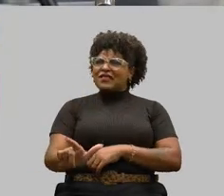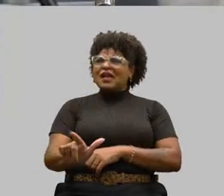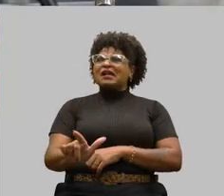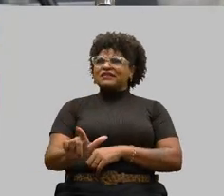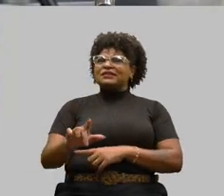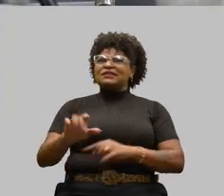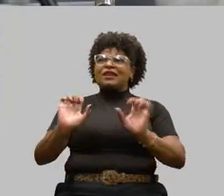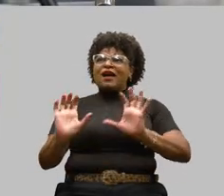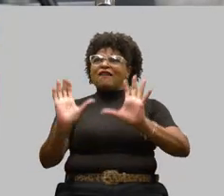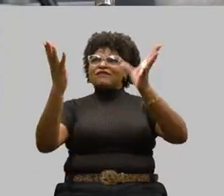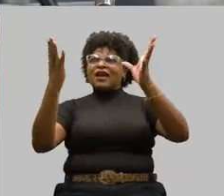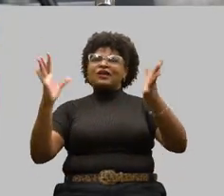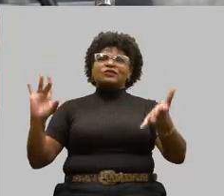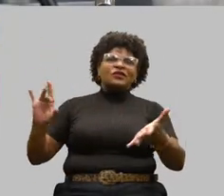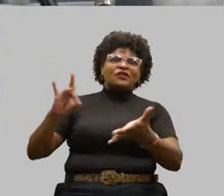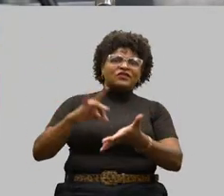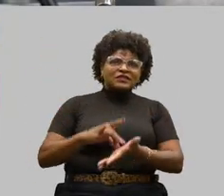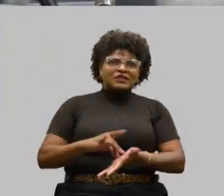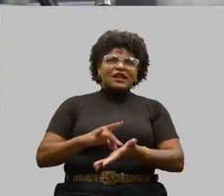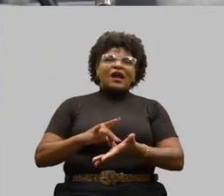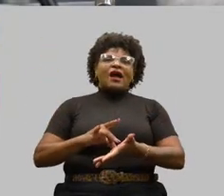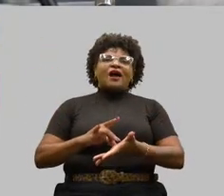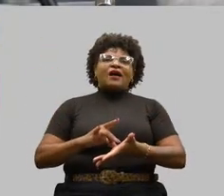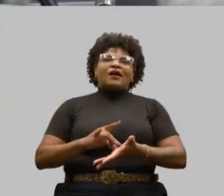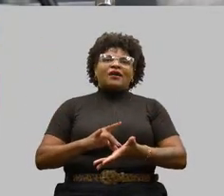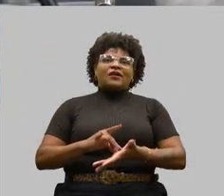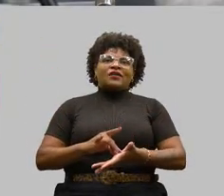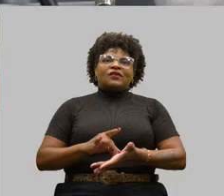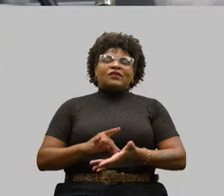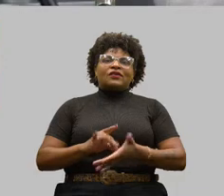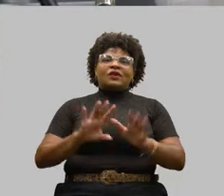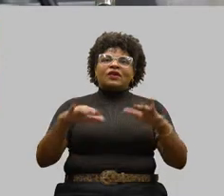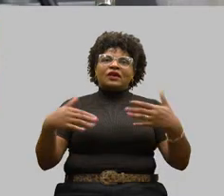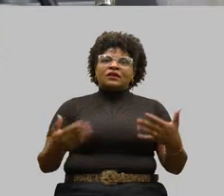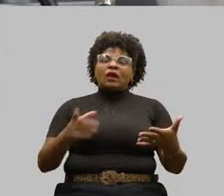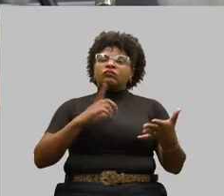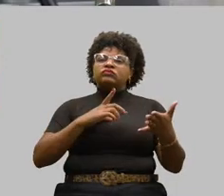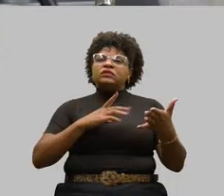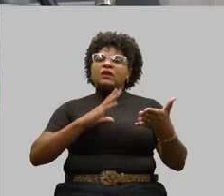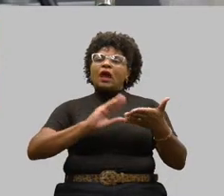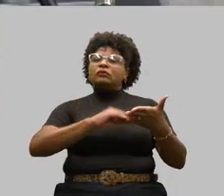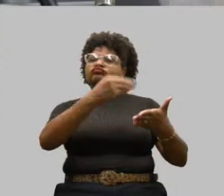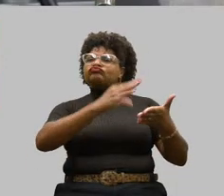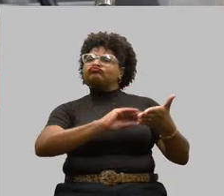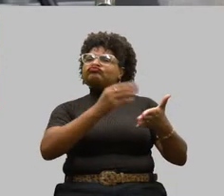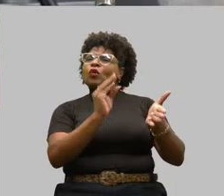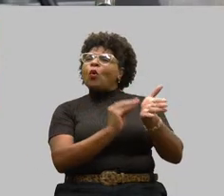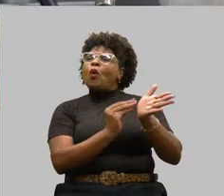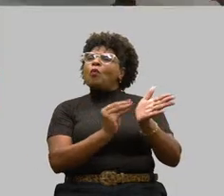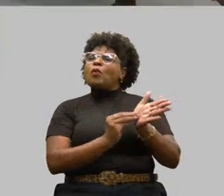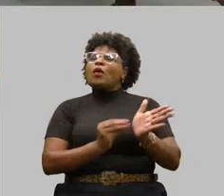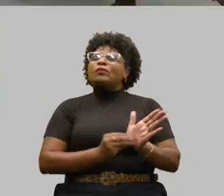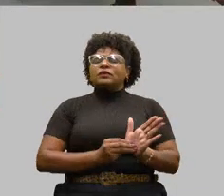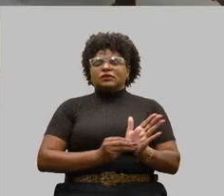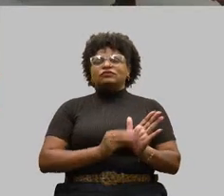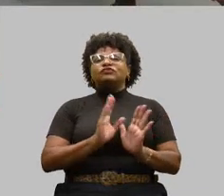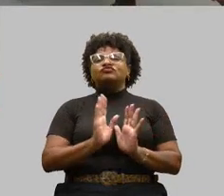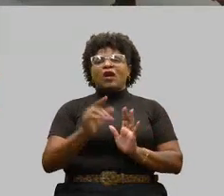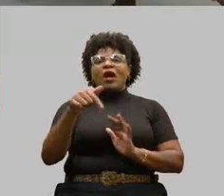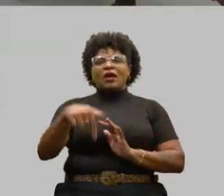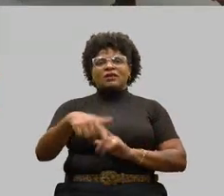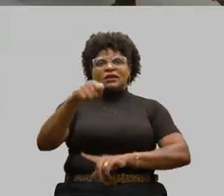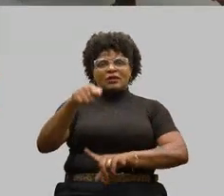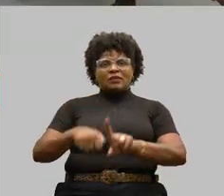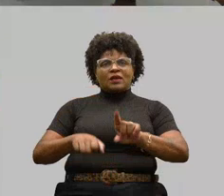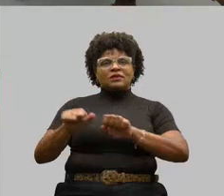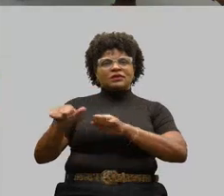mesma forma que o pessoal do Mano Down Gabriel é também uma agenda uma agenda extensa mas é como que é importante